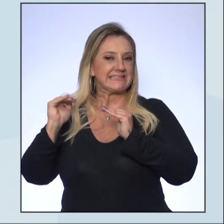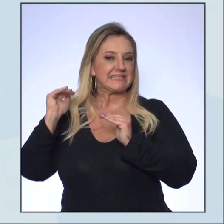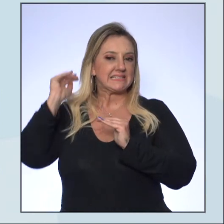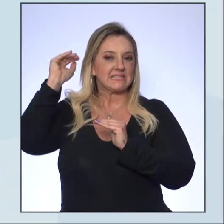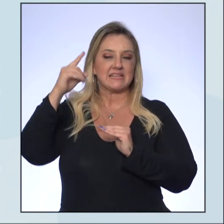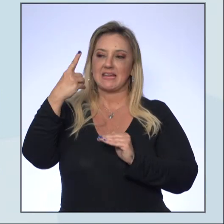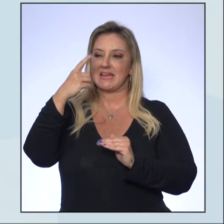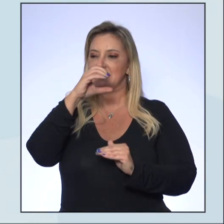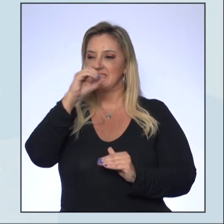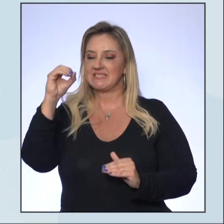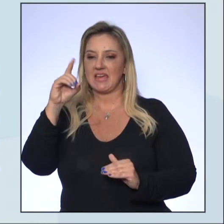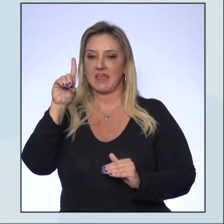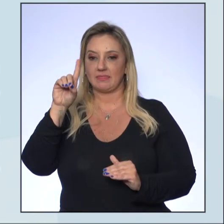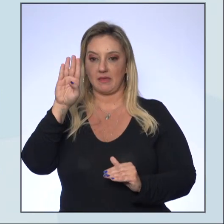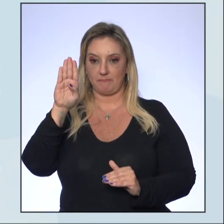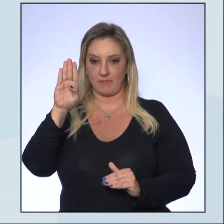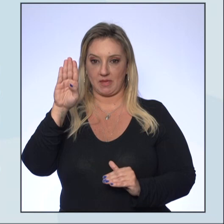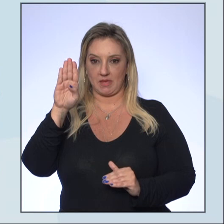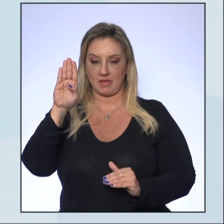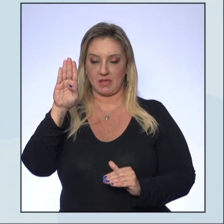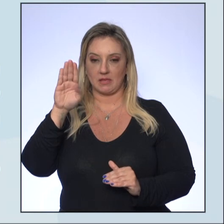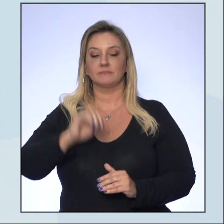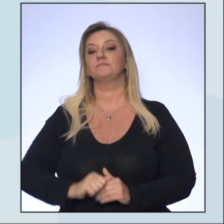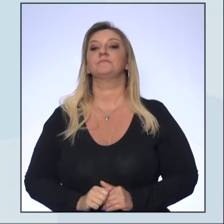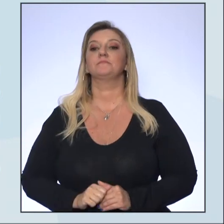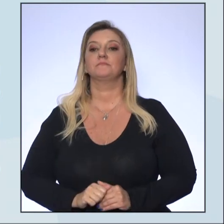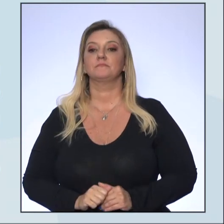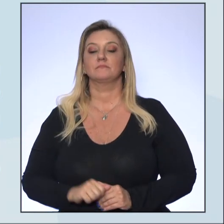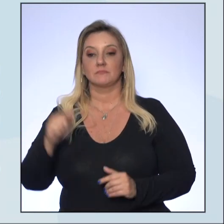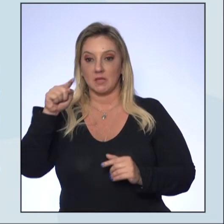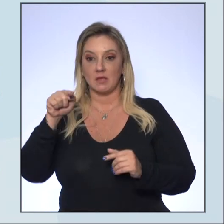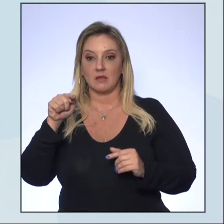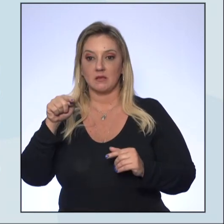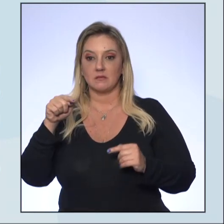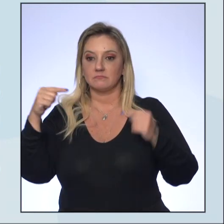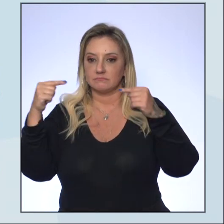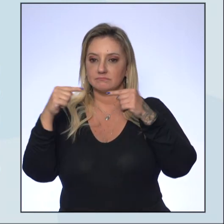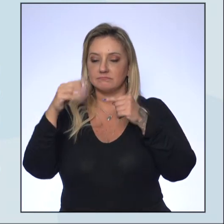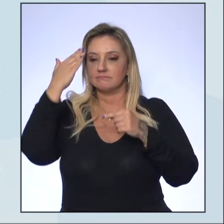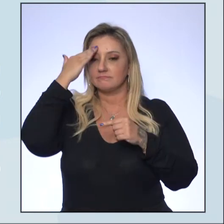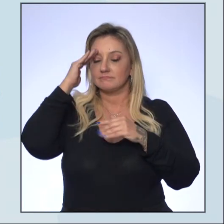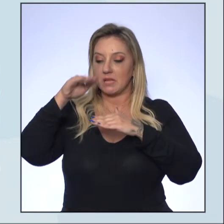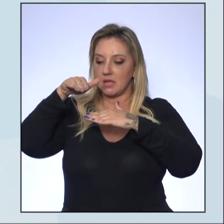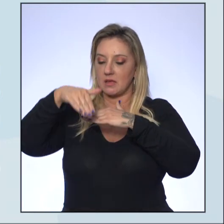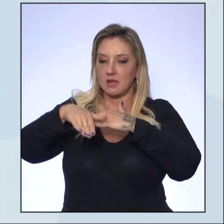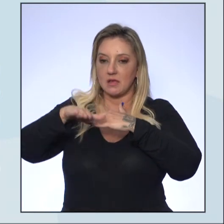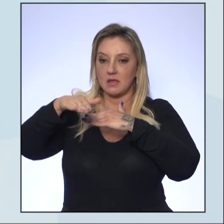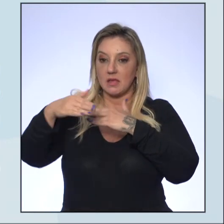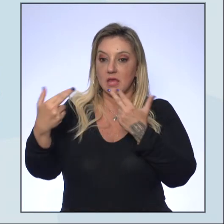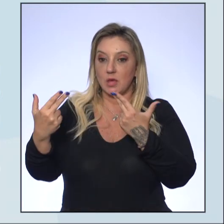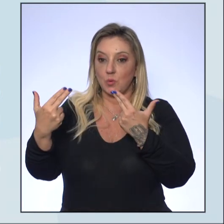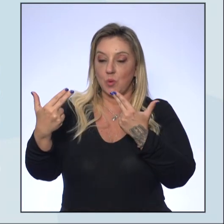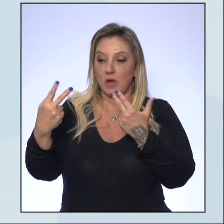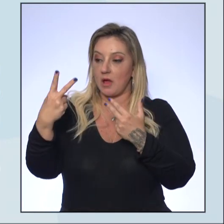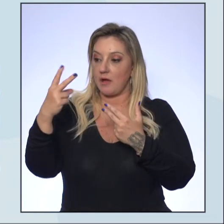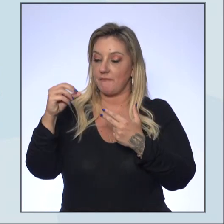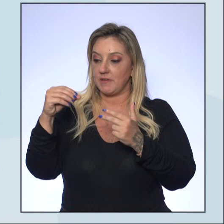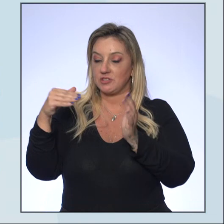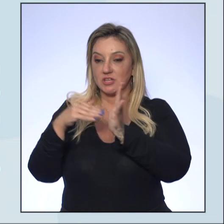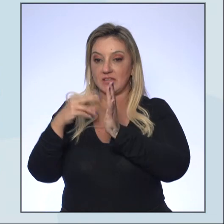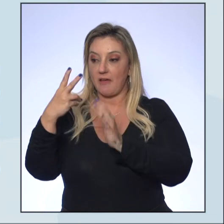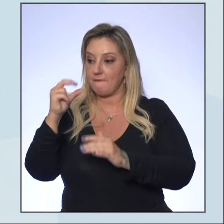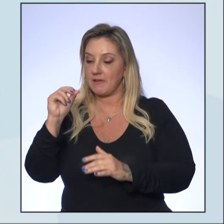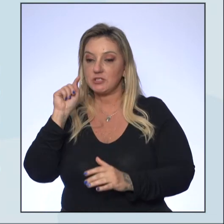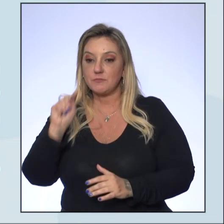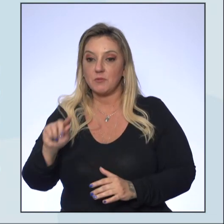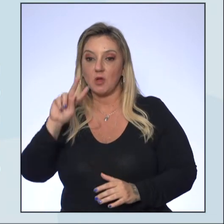100 decibéis. Esse espectro sonoro compreende as ondas com frequência iguais a 20 até 20.000